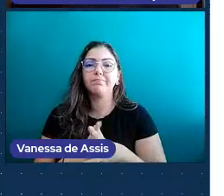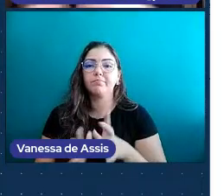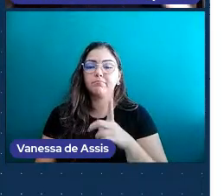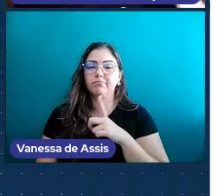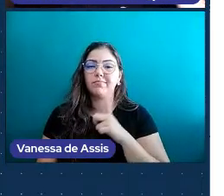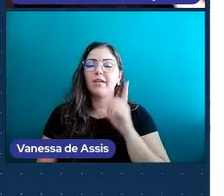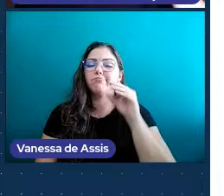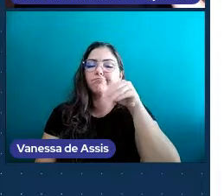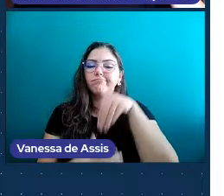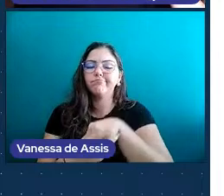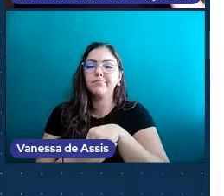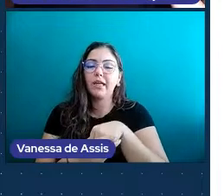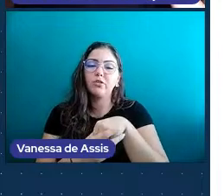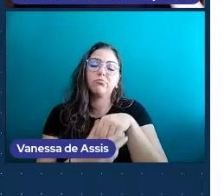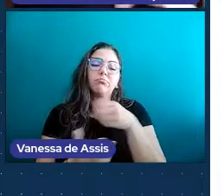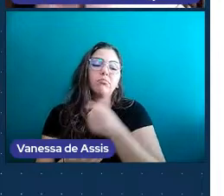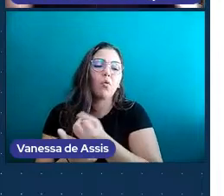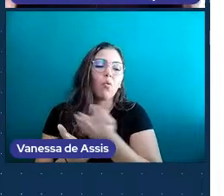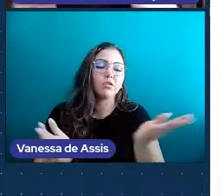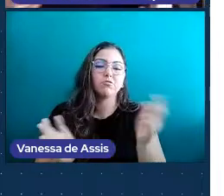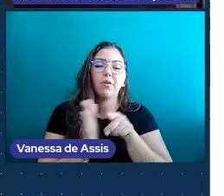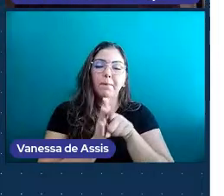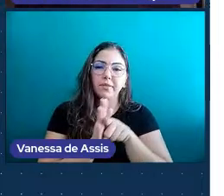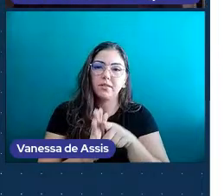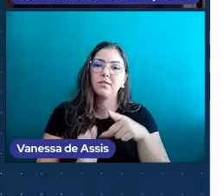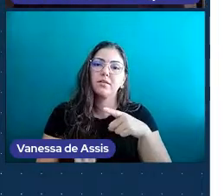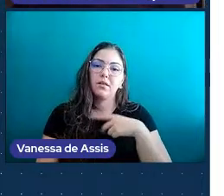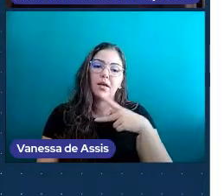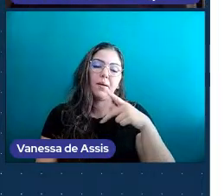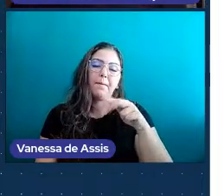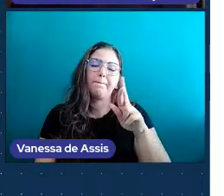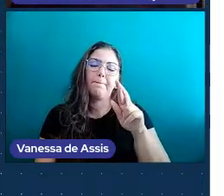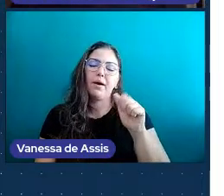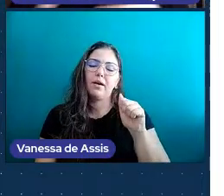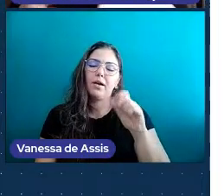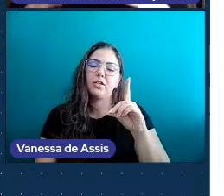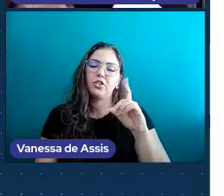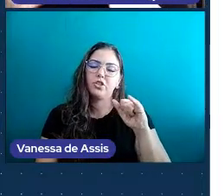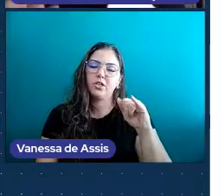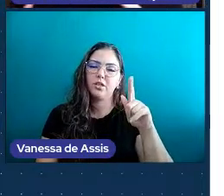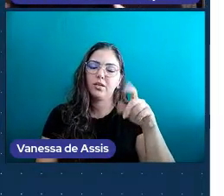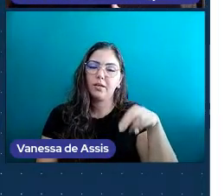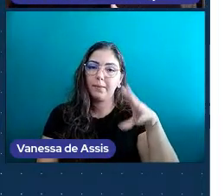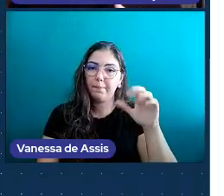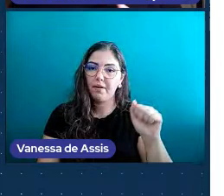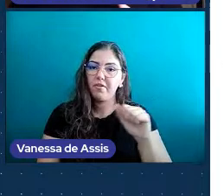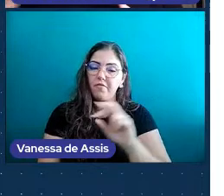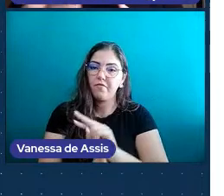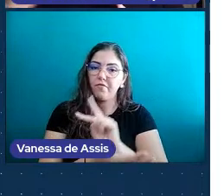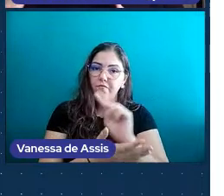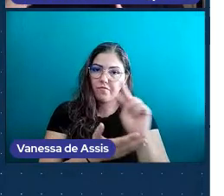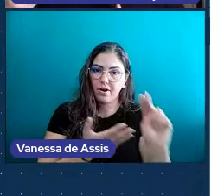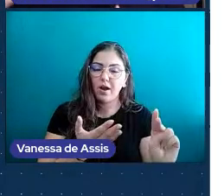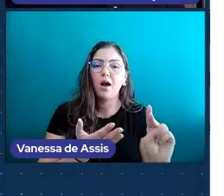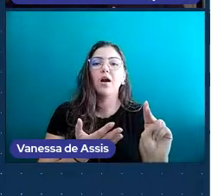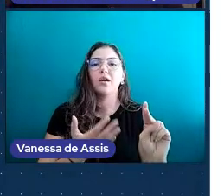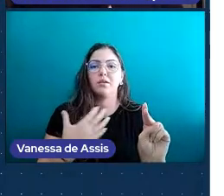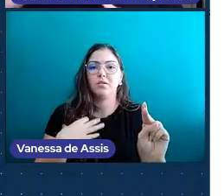né? Que a gente também pode chamar de pressupostos, enfim, ou delinear, que vão depois,